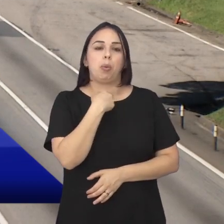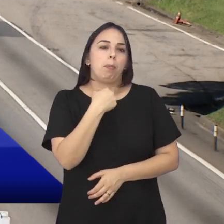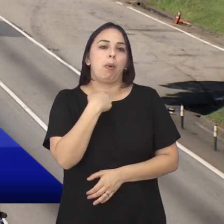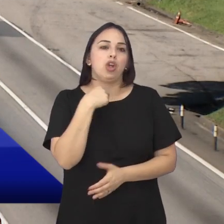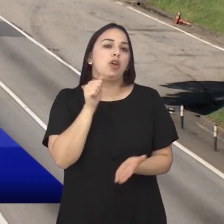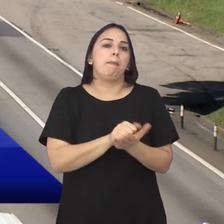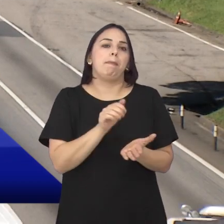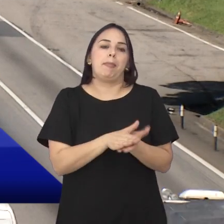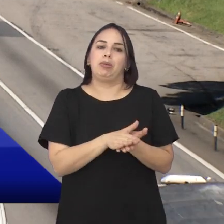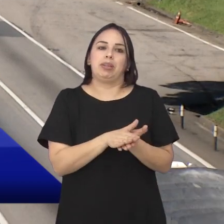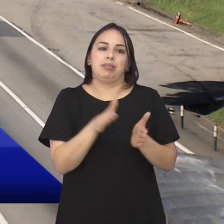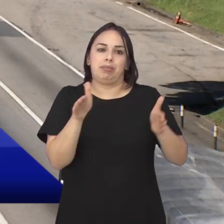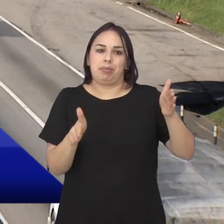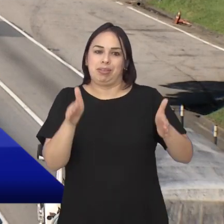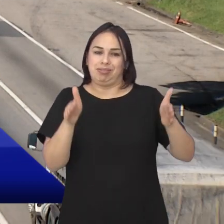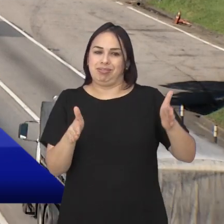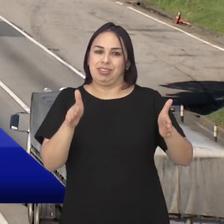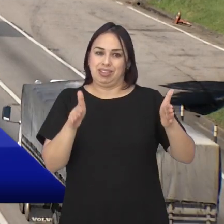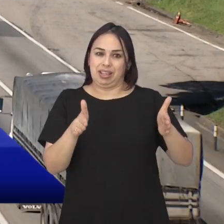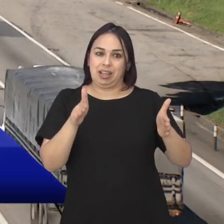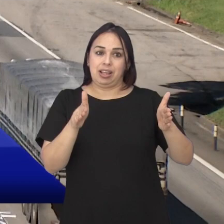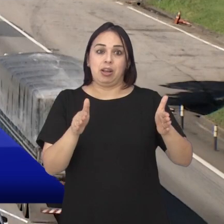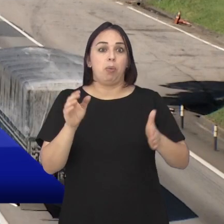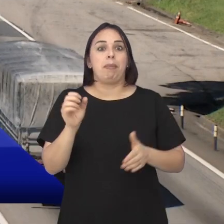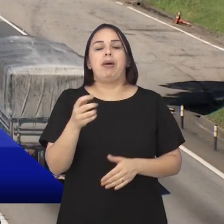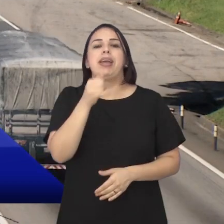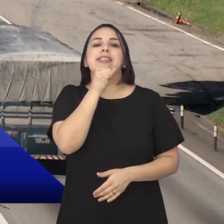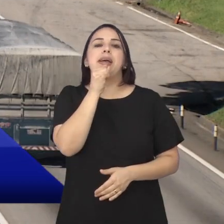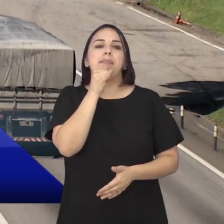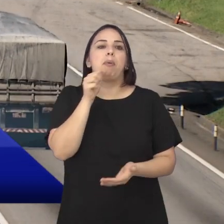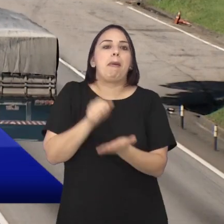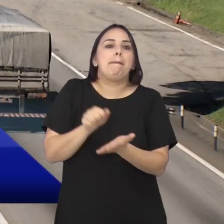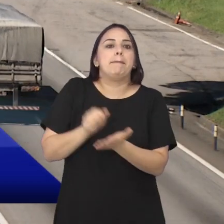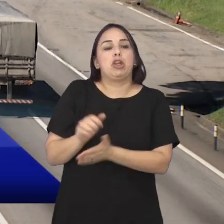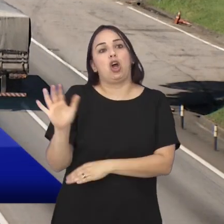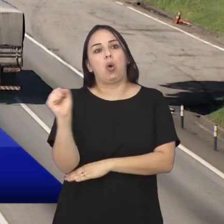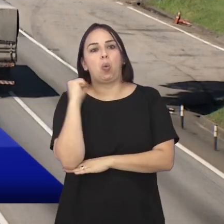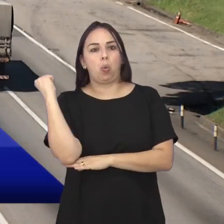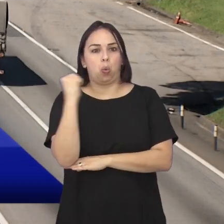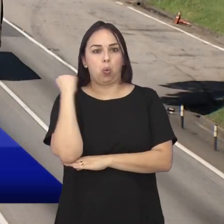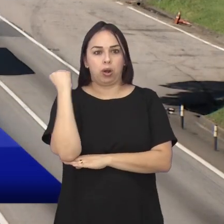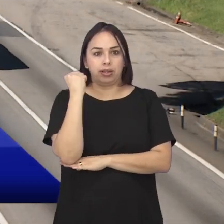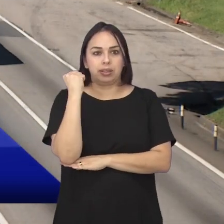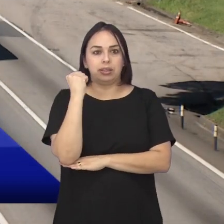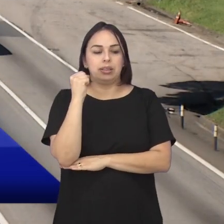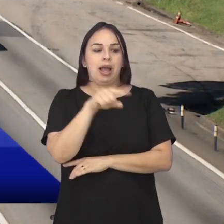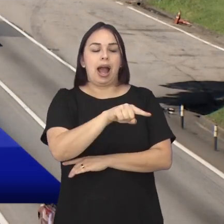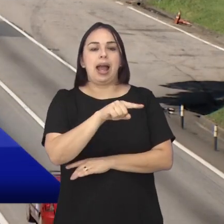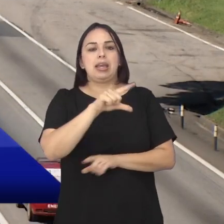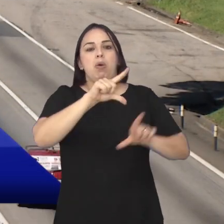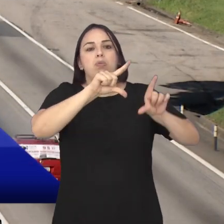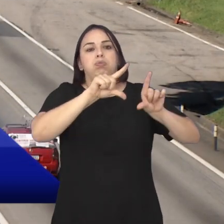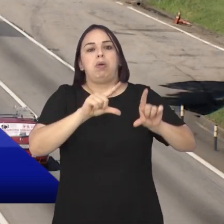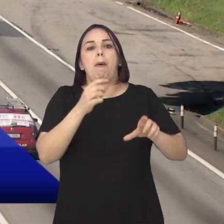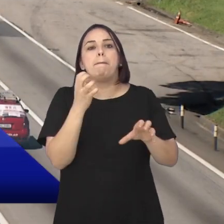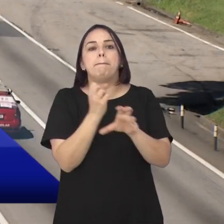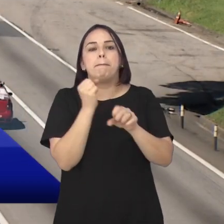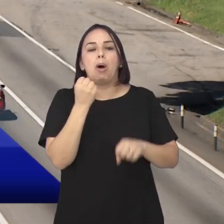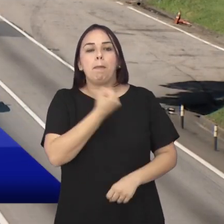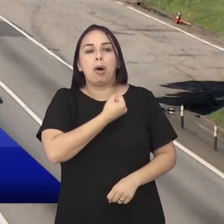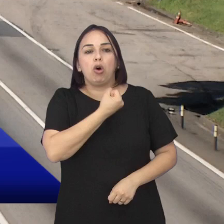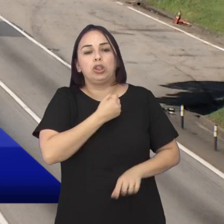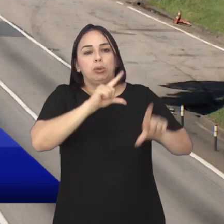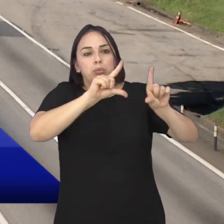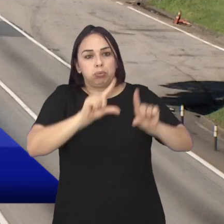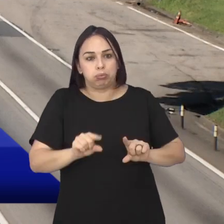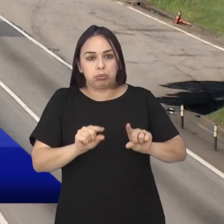infração durante o período de uma infração gravíssima, por exemplo. Uma infração gravíssima pode diminuir essa pontuação desse condutor,